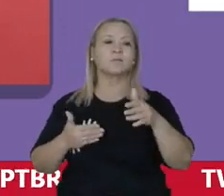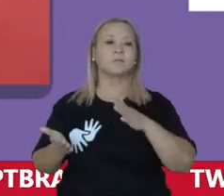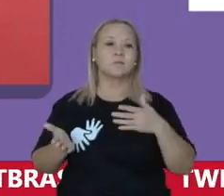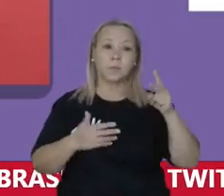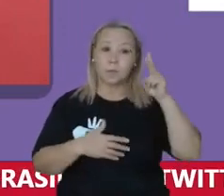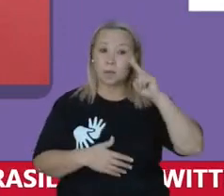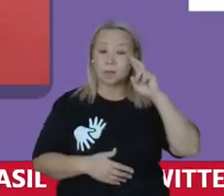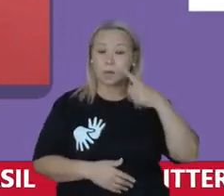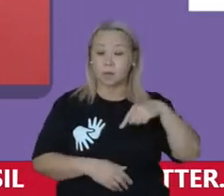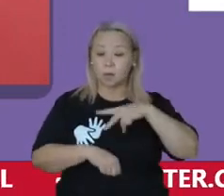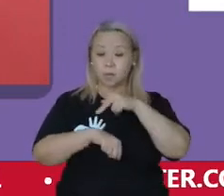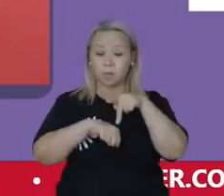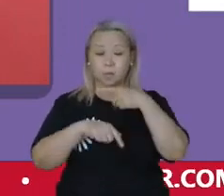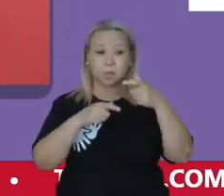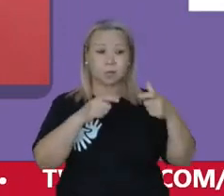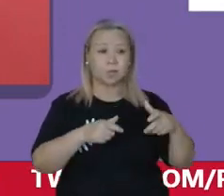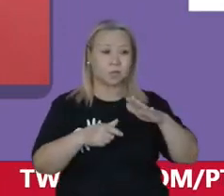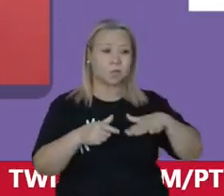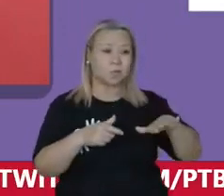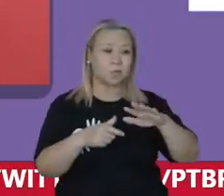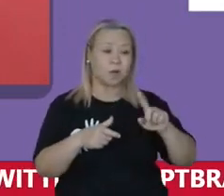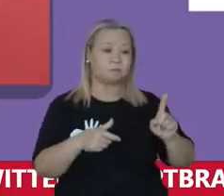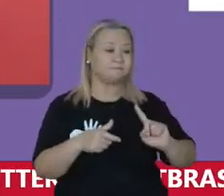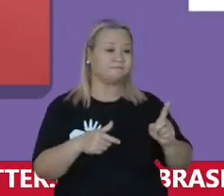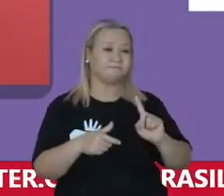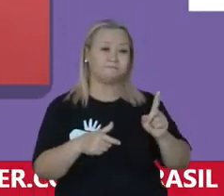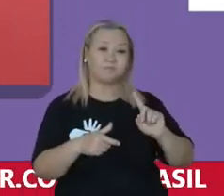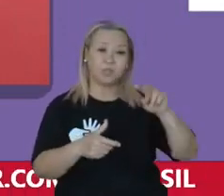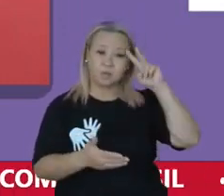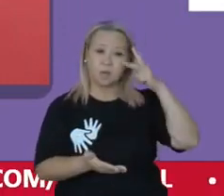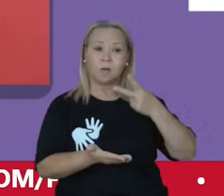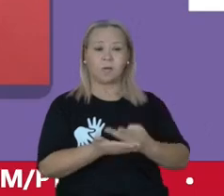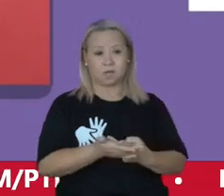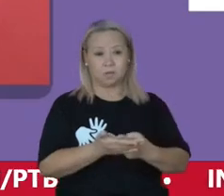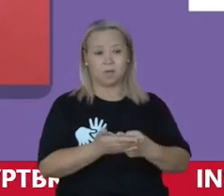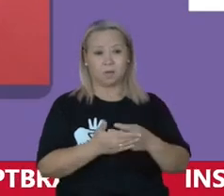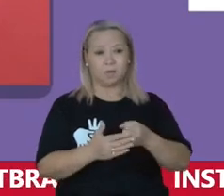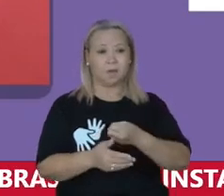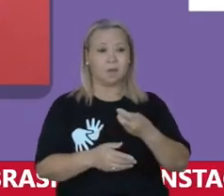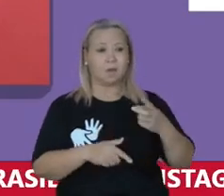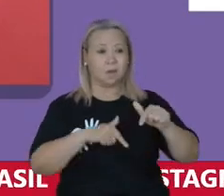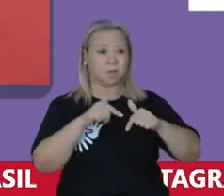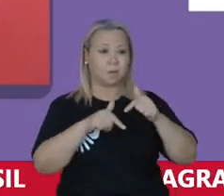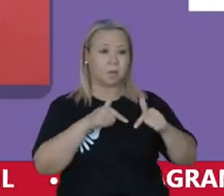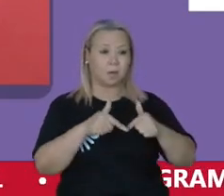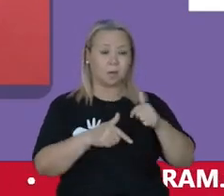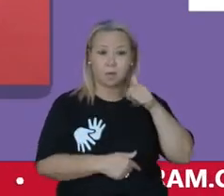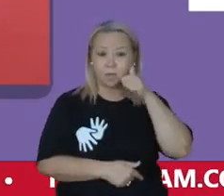país num lugar de nenhum reconhecimento enquanto trabalhadora. Essas